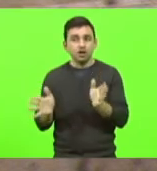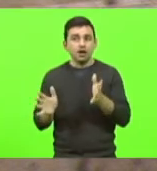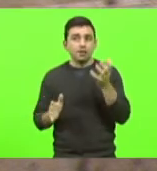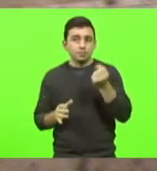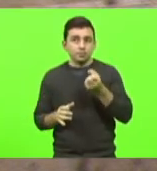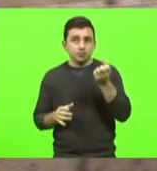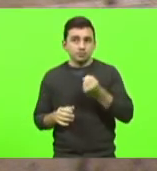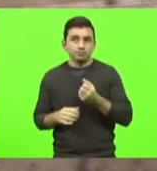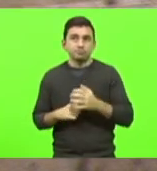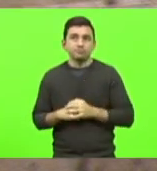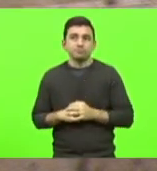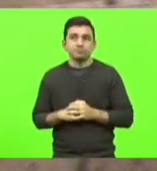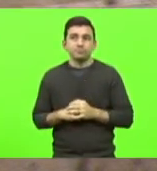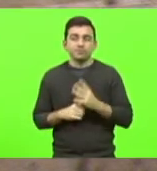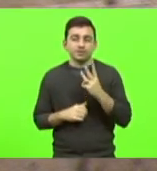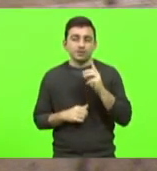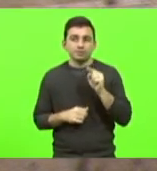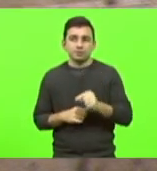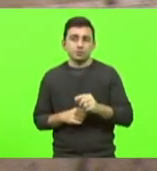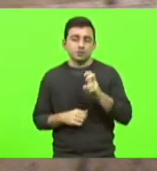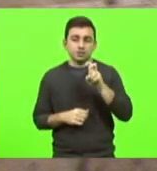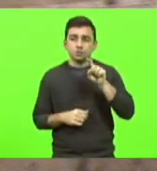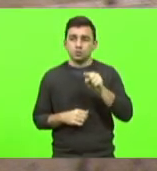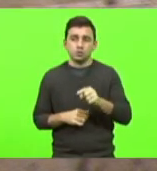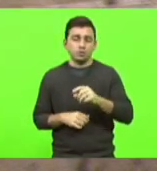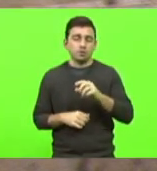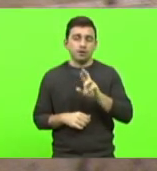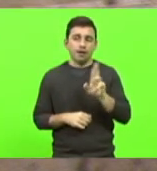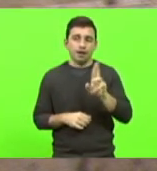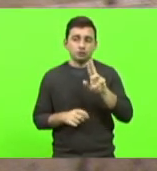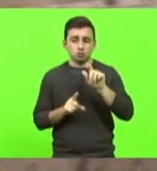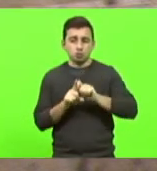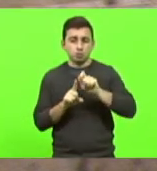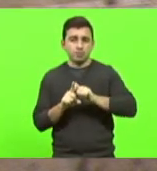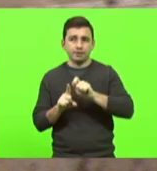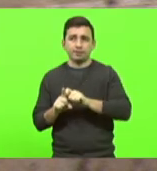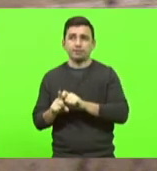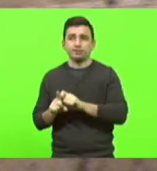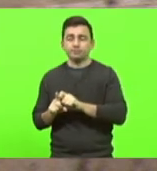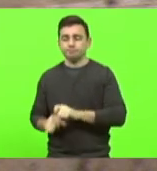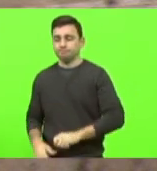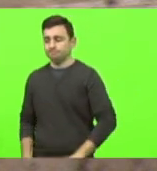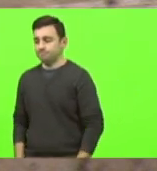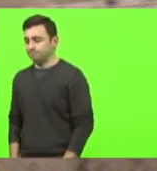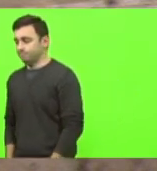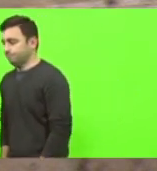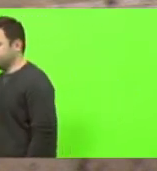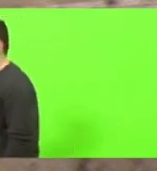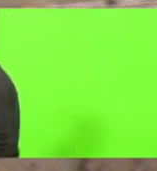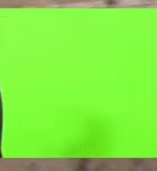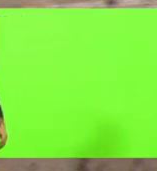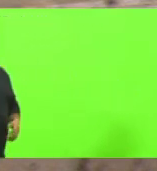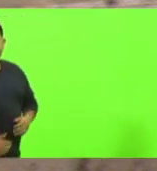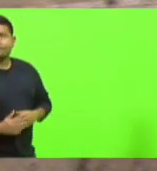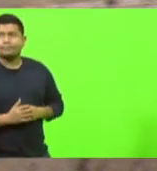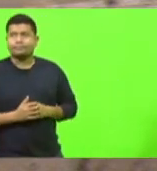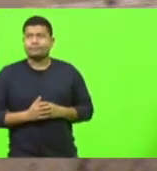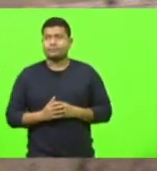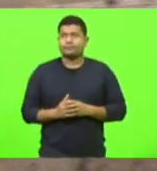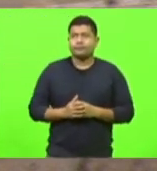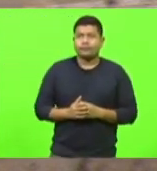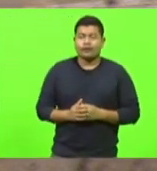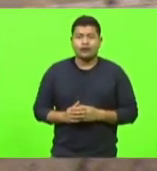ganhando três quatro cinco mil reais ela já está organizada na vida dela para aquilo ali